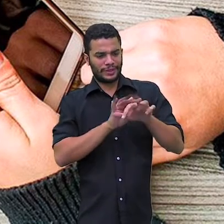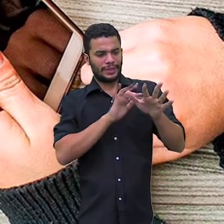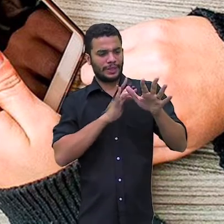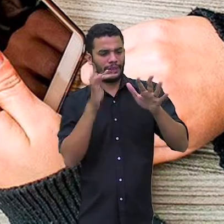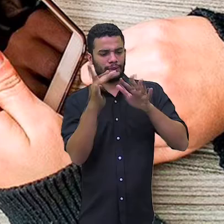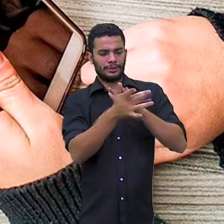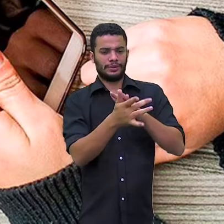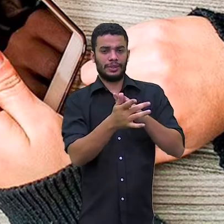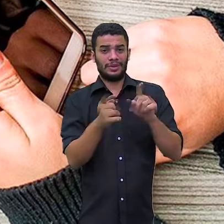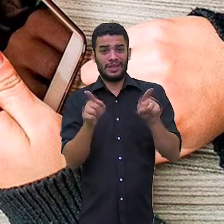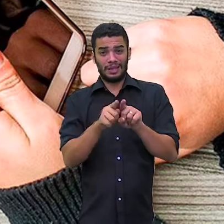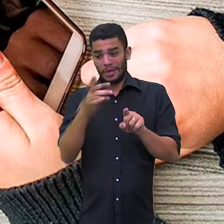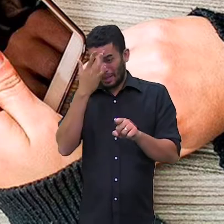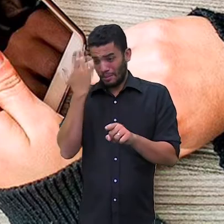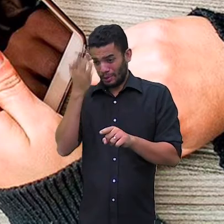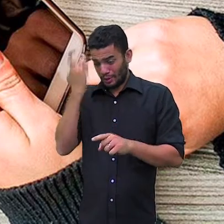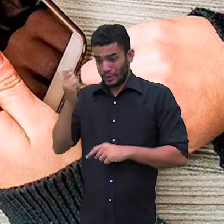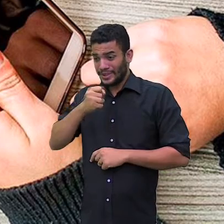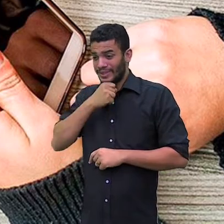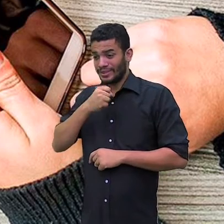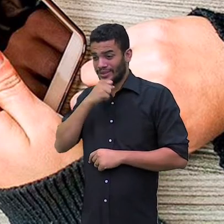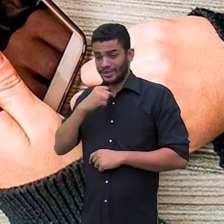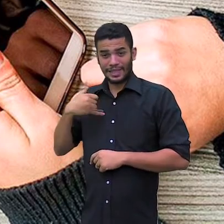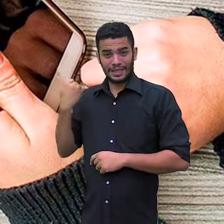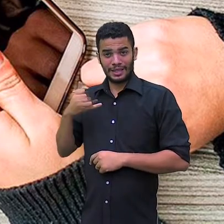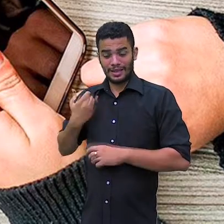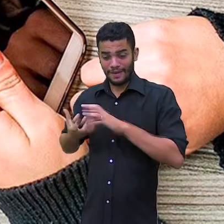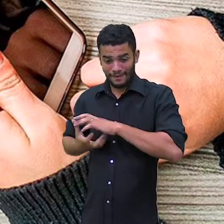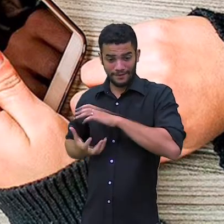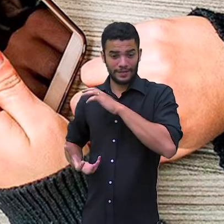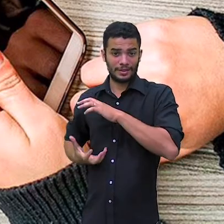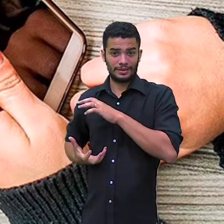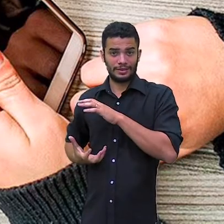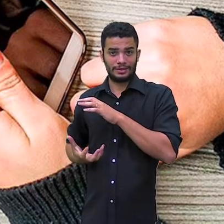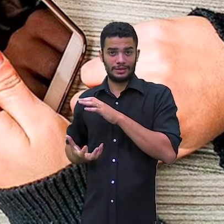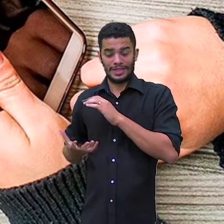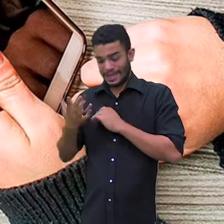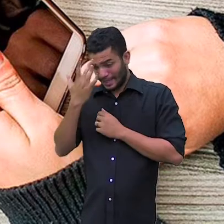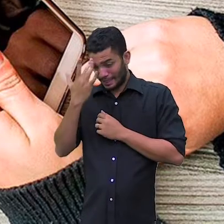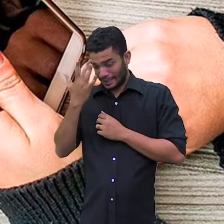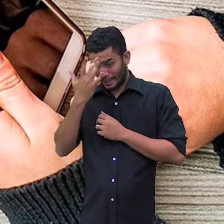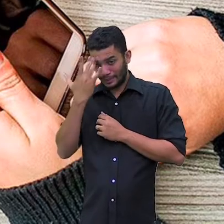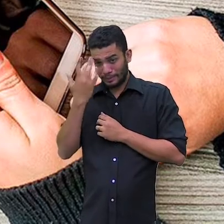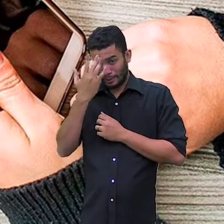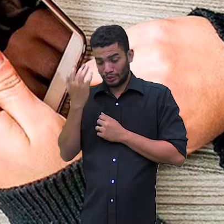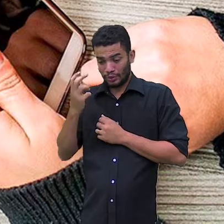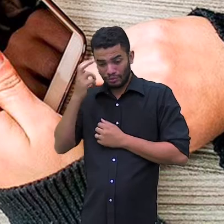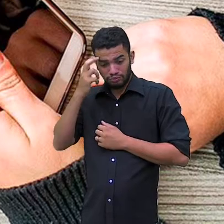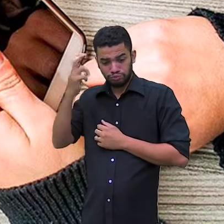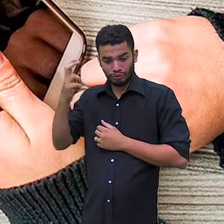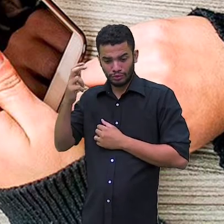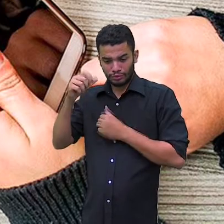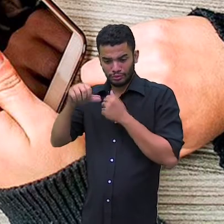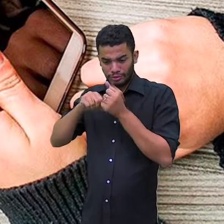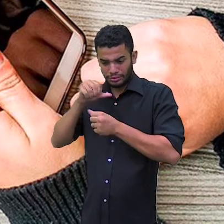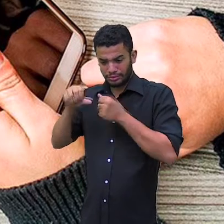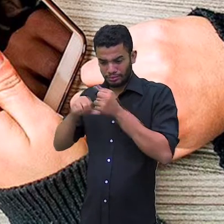nova tecnologia. A cultura da população está mudando e isso